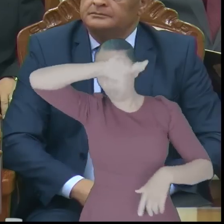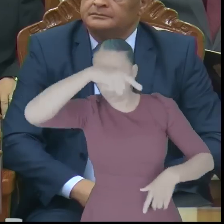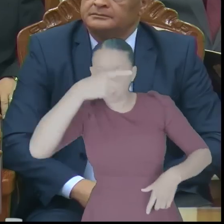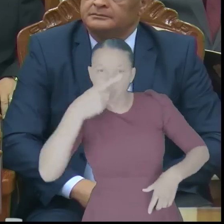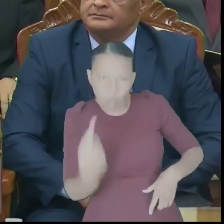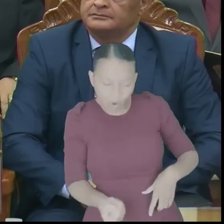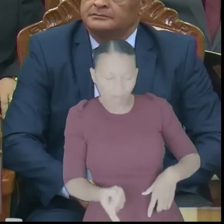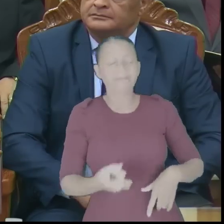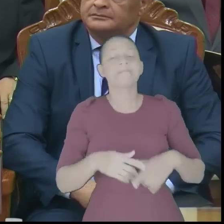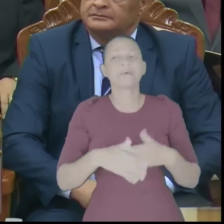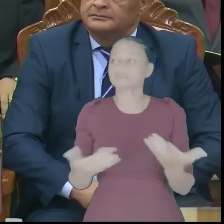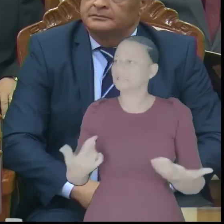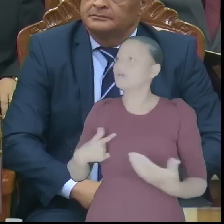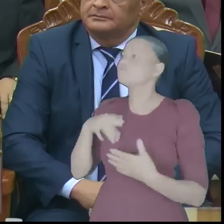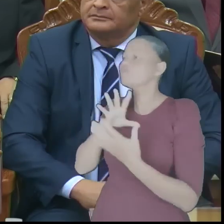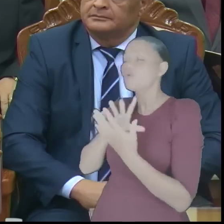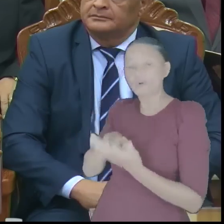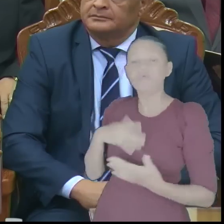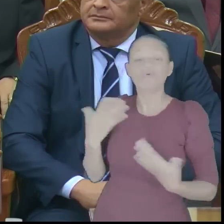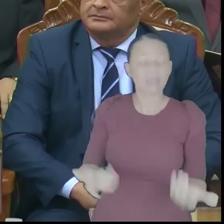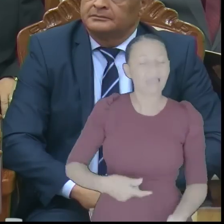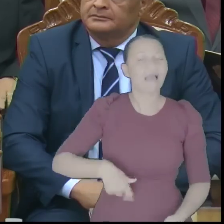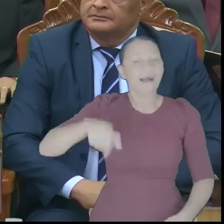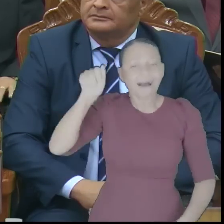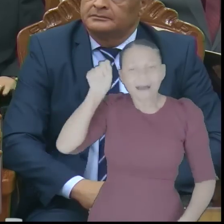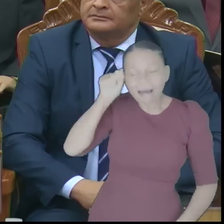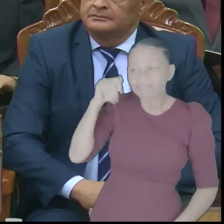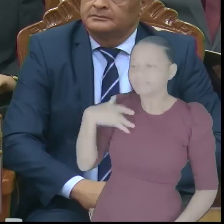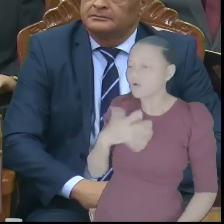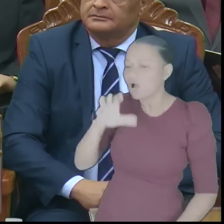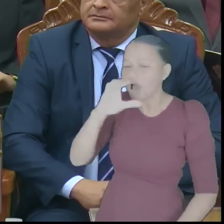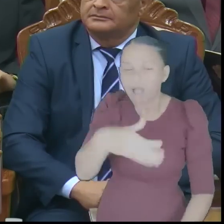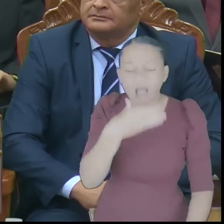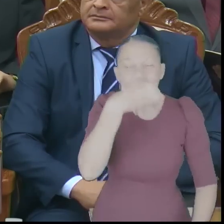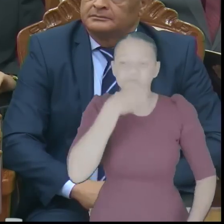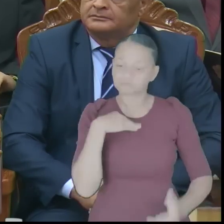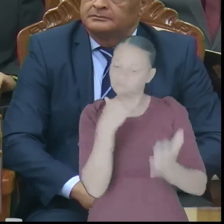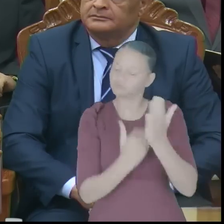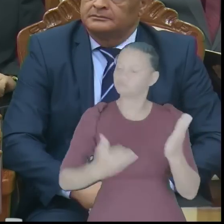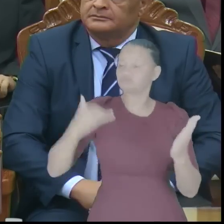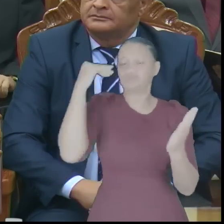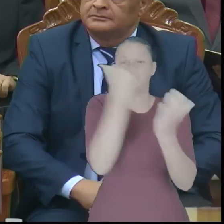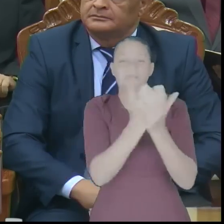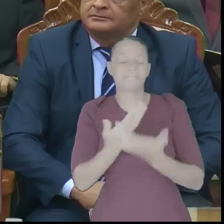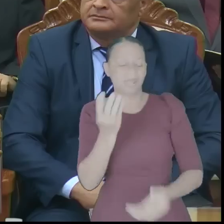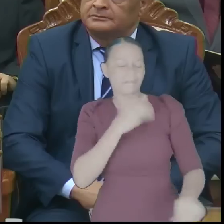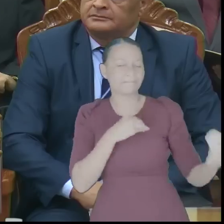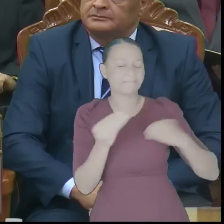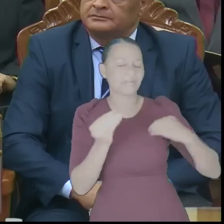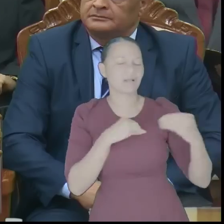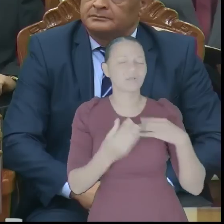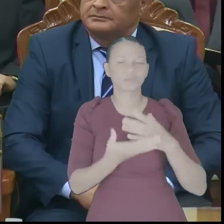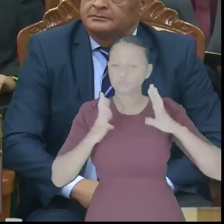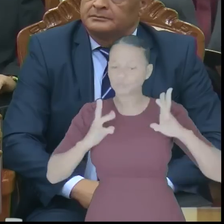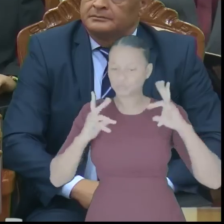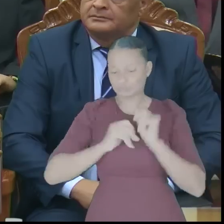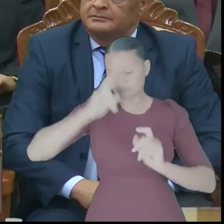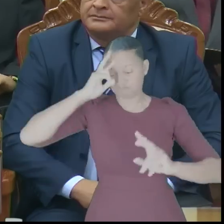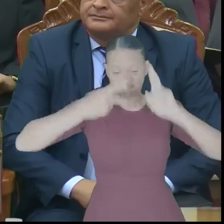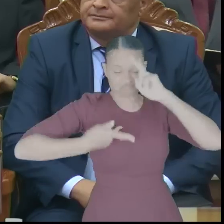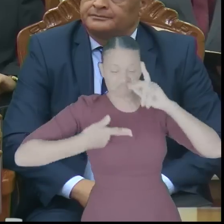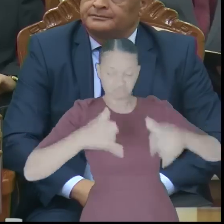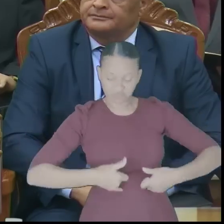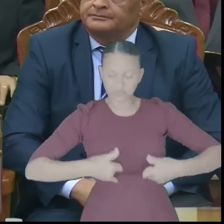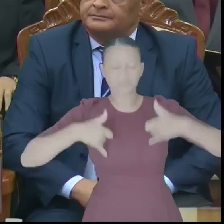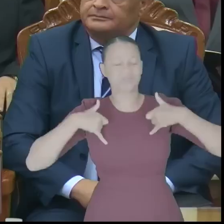achando que ia ser igual a Deus, comeu do fruto, caiu. Todo ser que achou que ia ser grande, caiu, mas a Bíblia diz que Jesus, sendo achado em